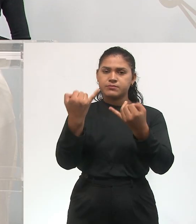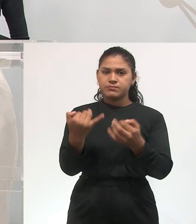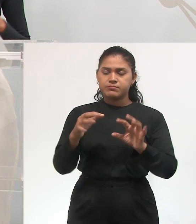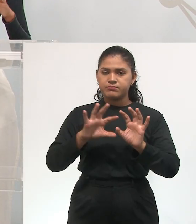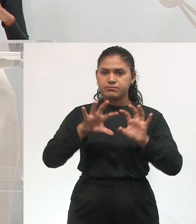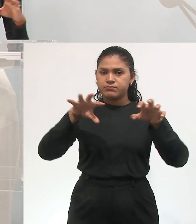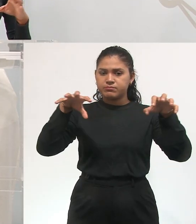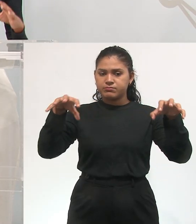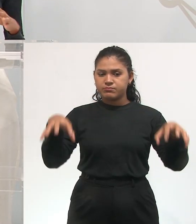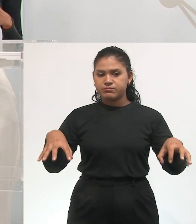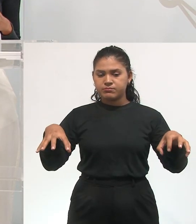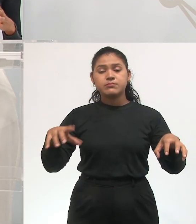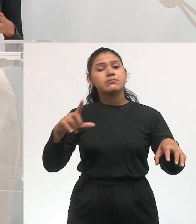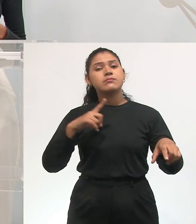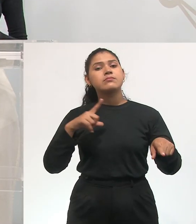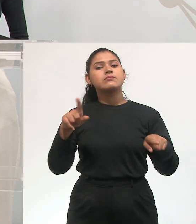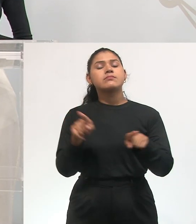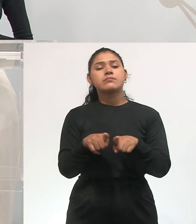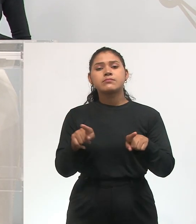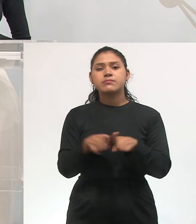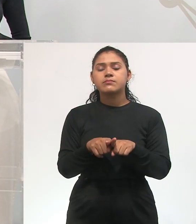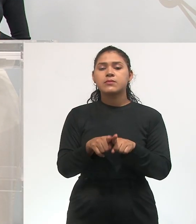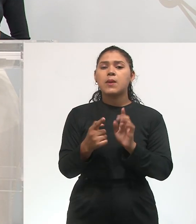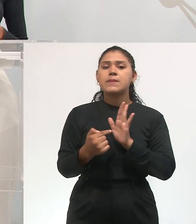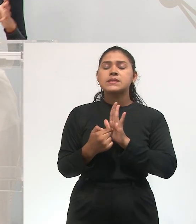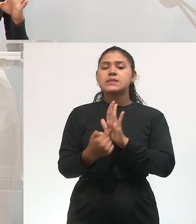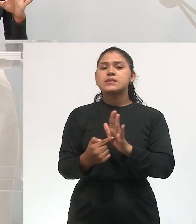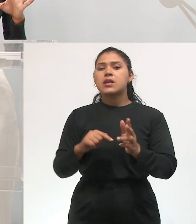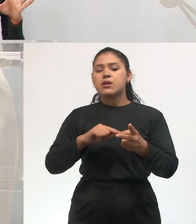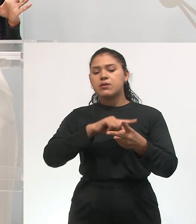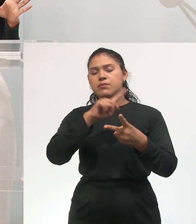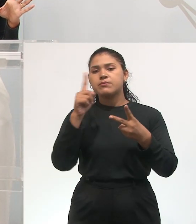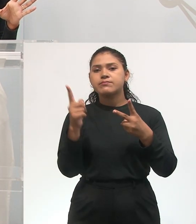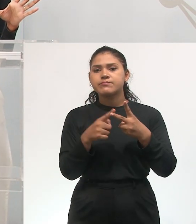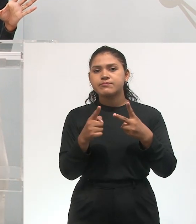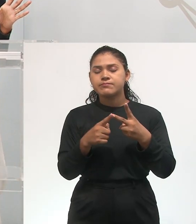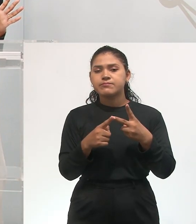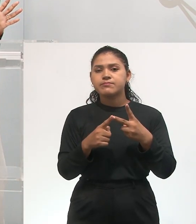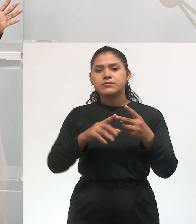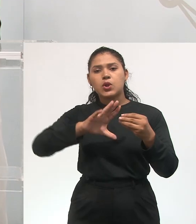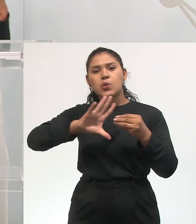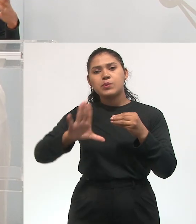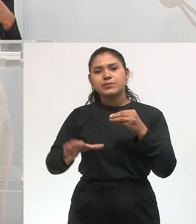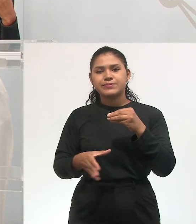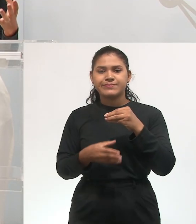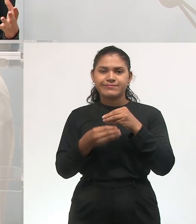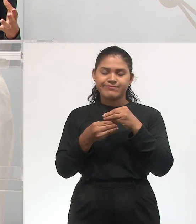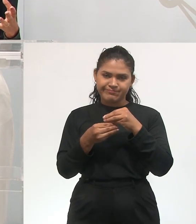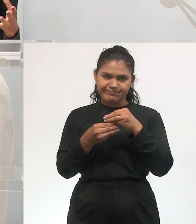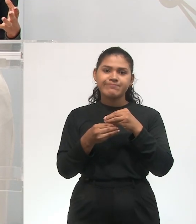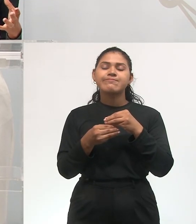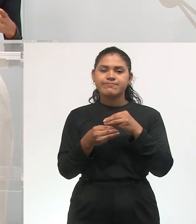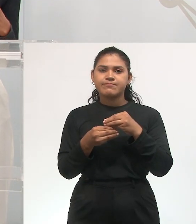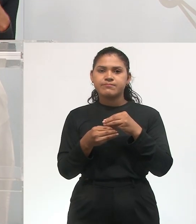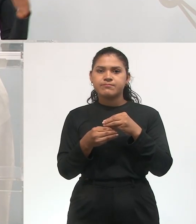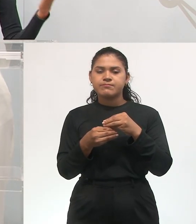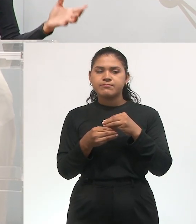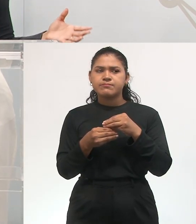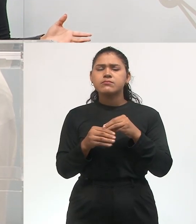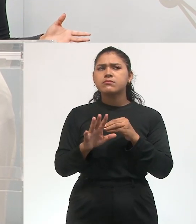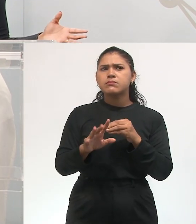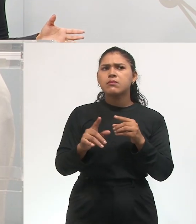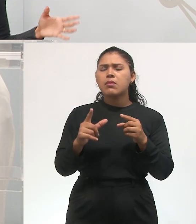Marx aponta esse antagonismo entre as classes, ele também vai falar que elas são complementares. Então, elas